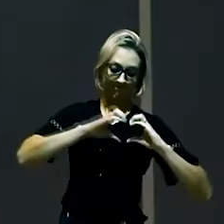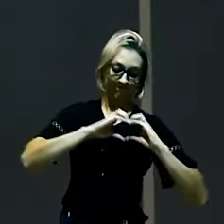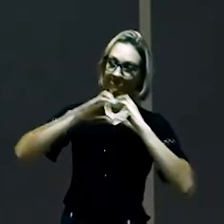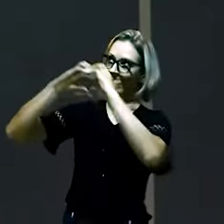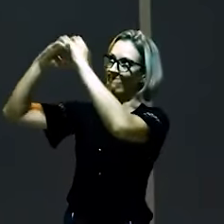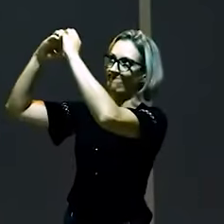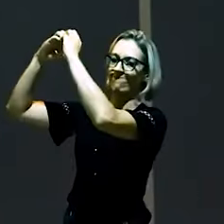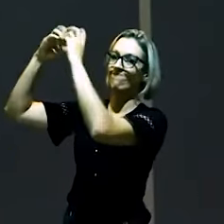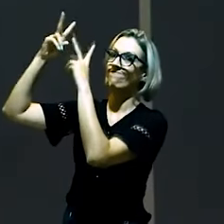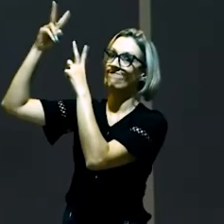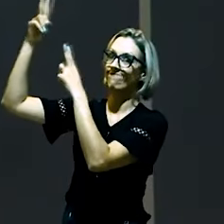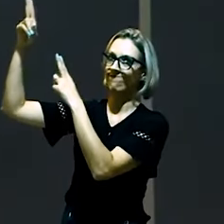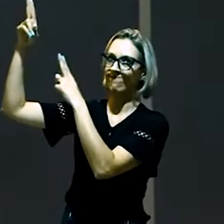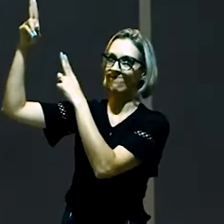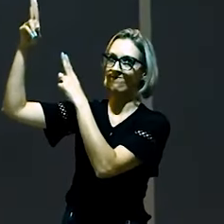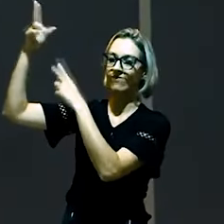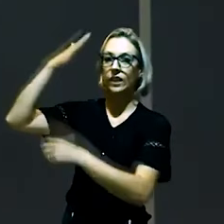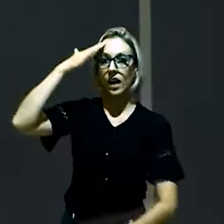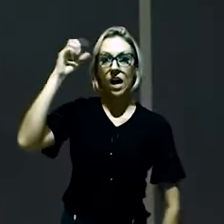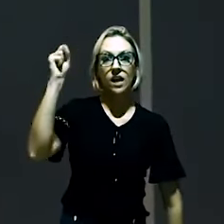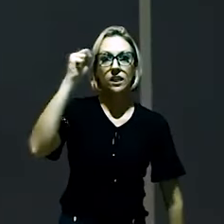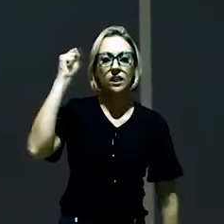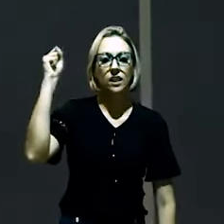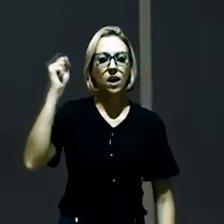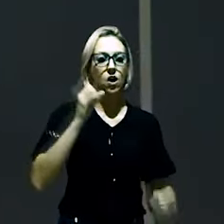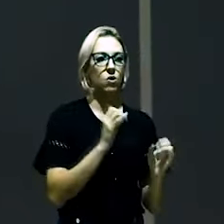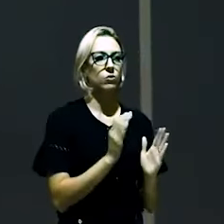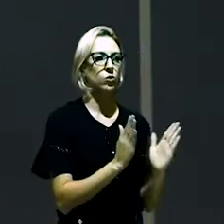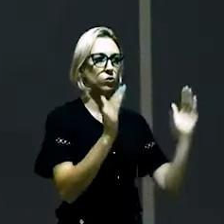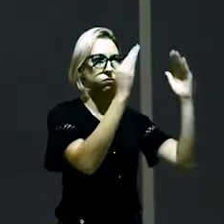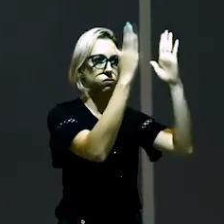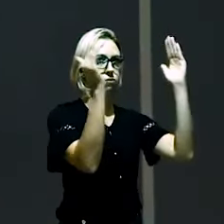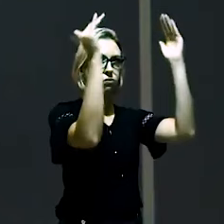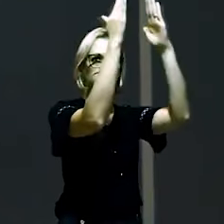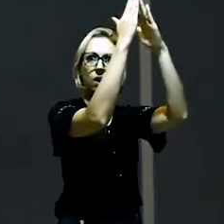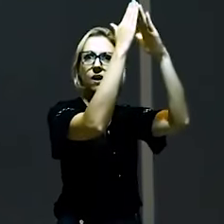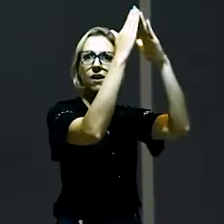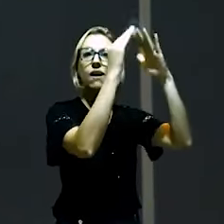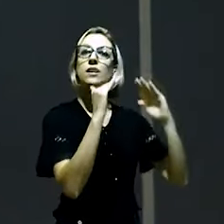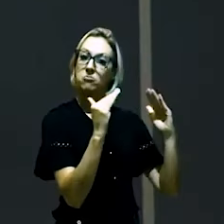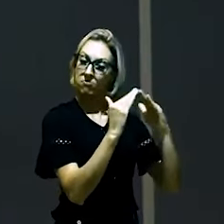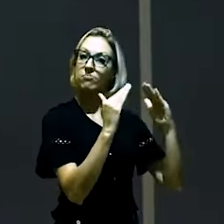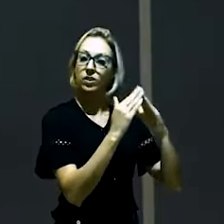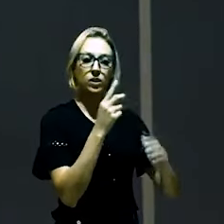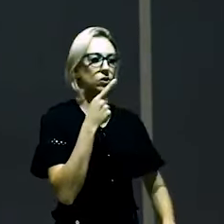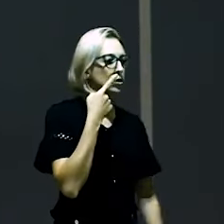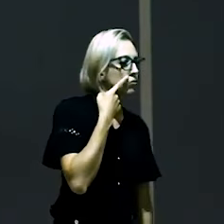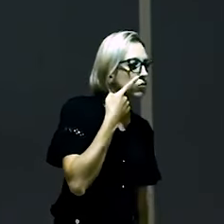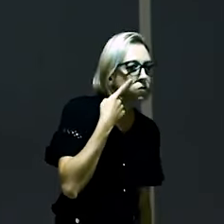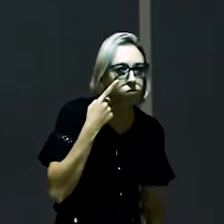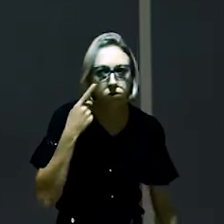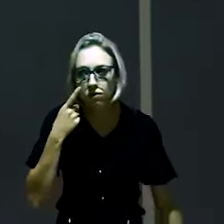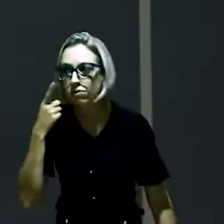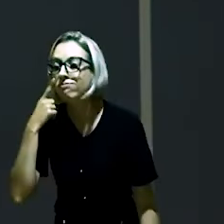Salomão viveu num palácio e viu muitas coisas. Eu disse domingo passado aqui que Salomão, ele